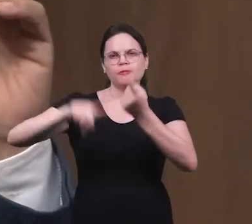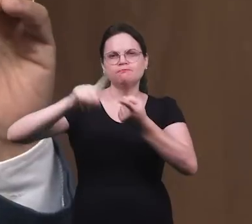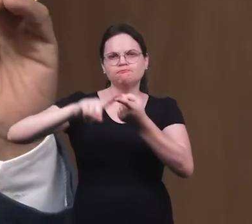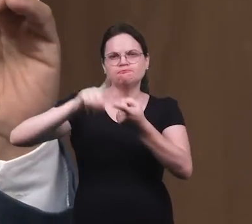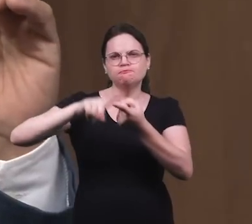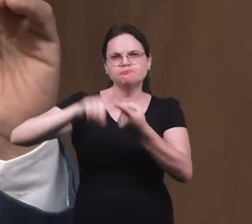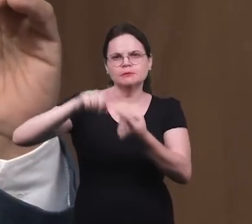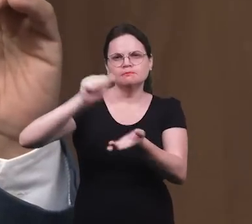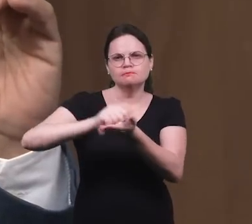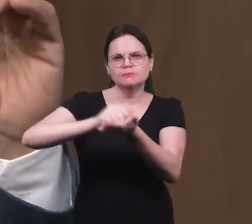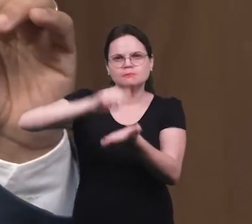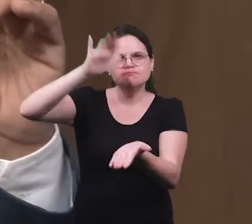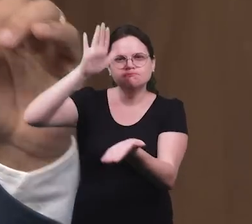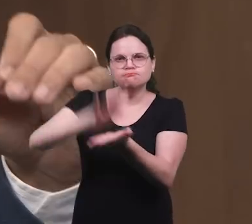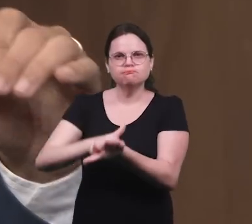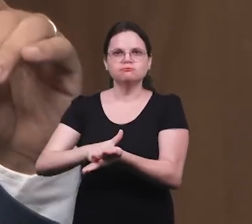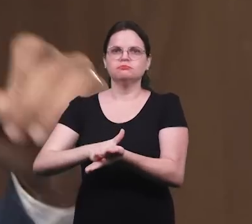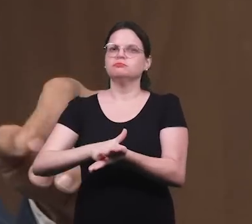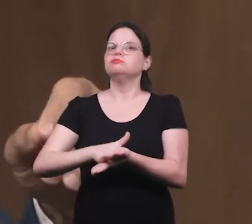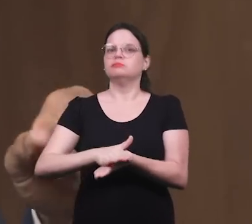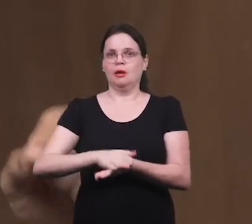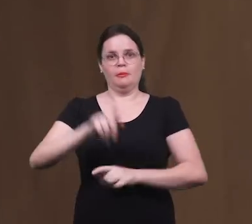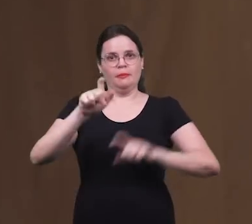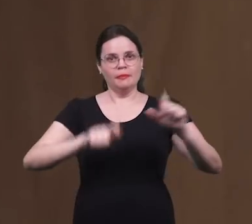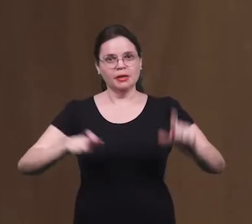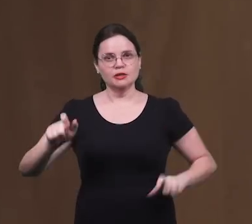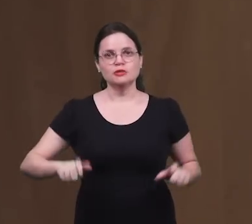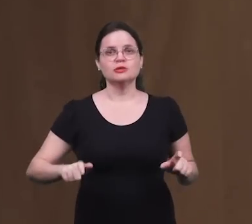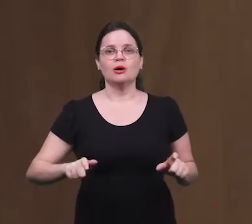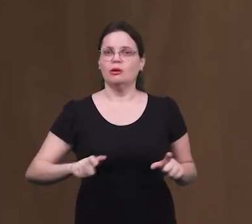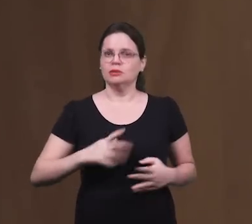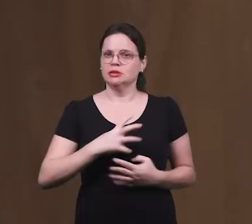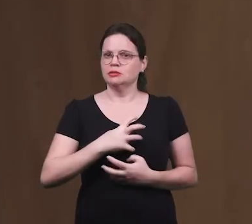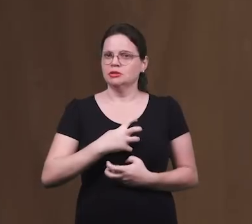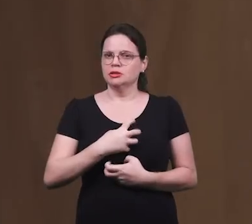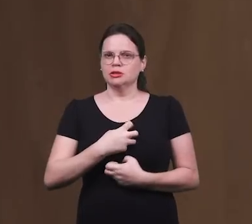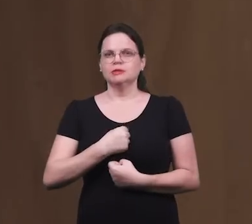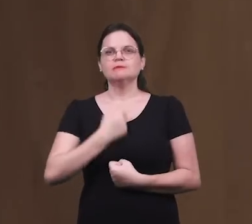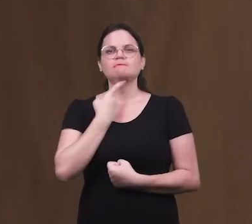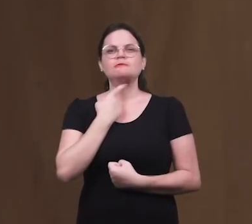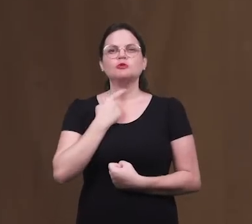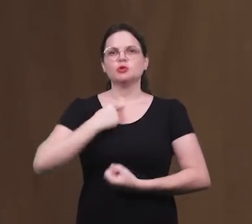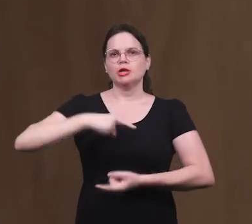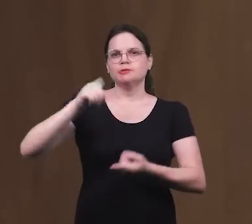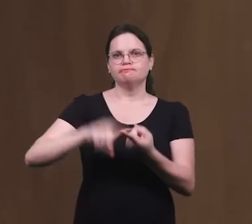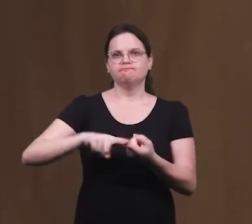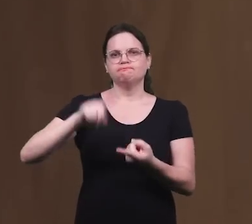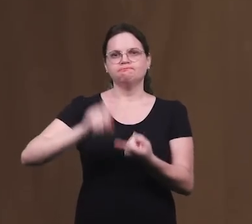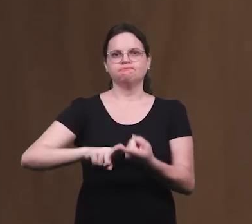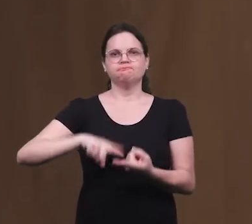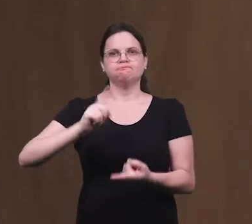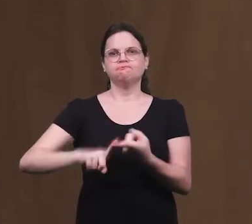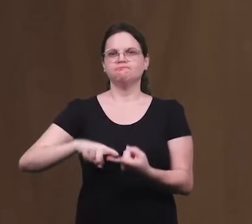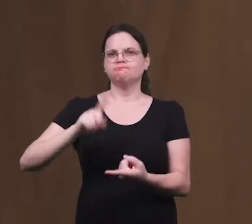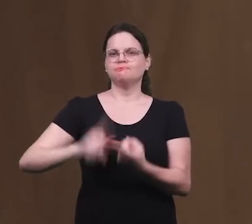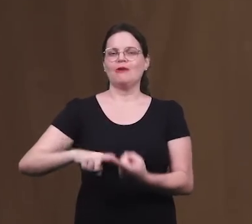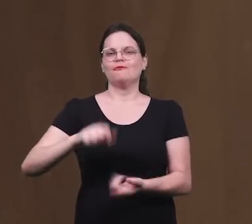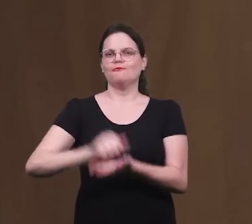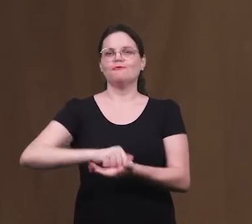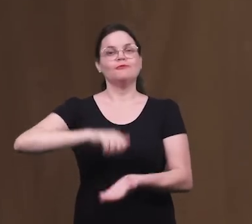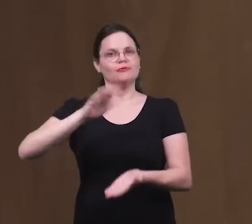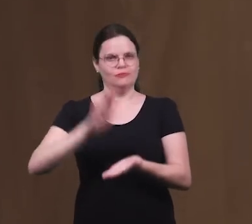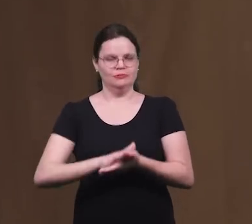vingança. Muitas pessoas magoadas têm ali dentro do coração, junto com aquela mágoa, um